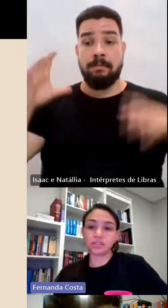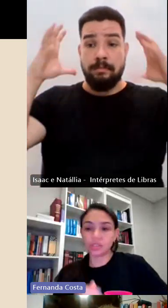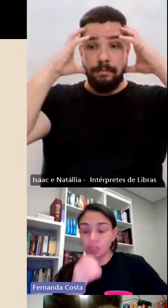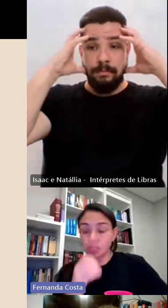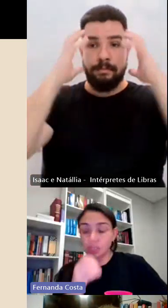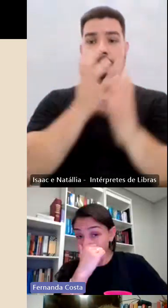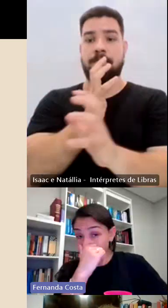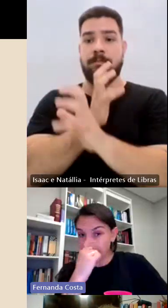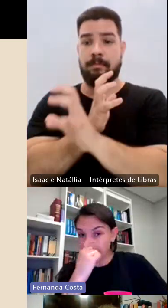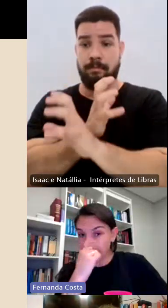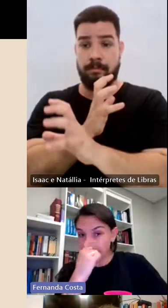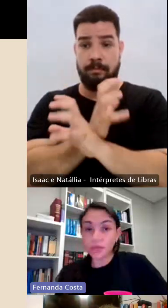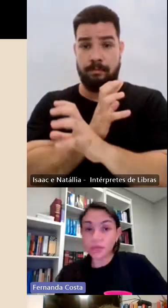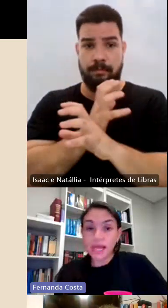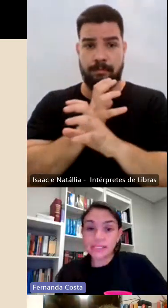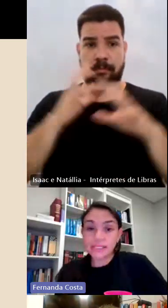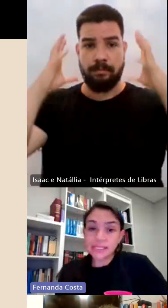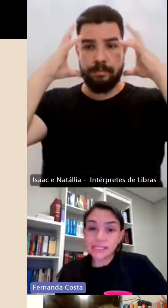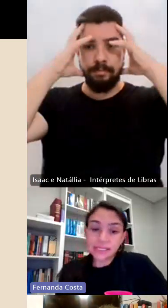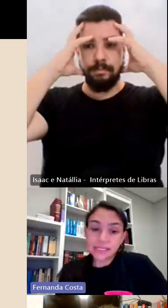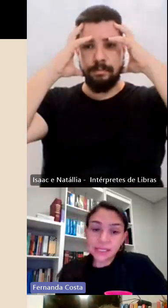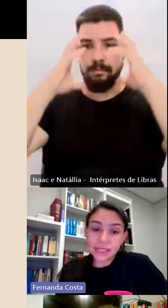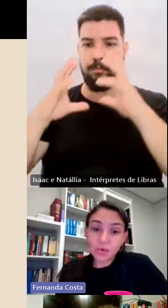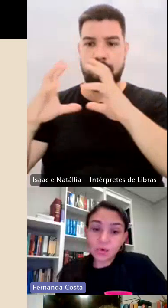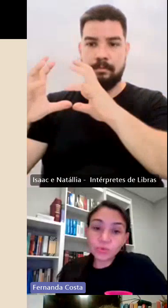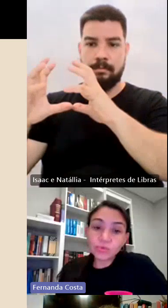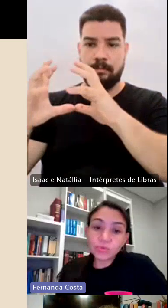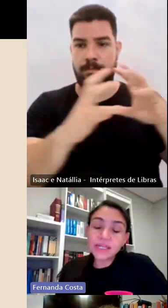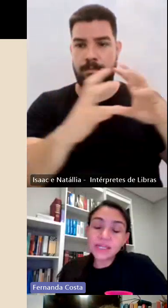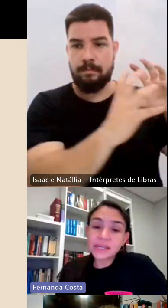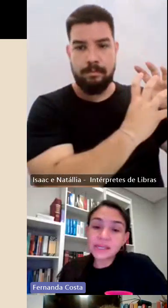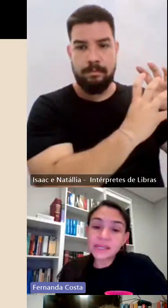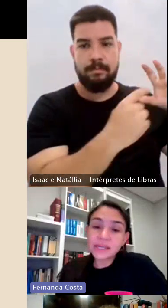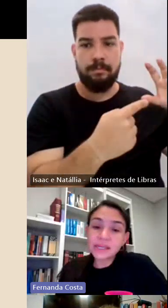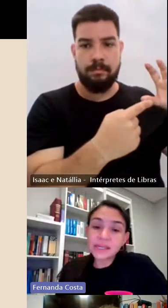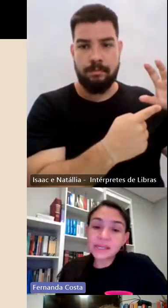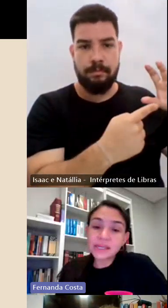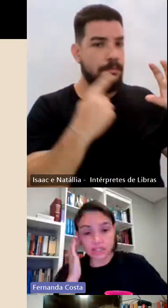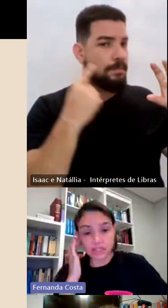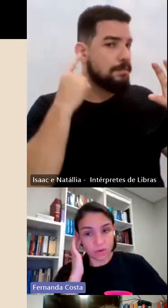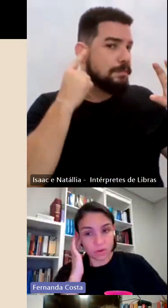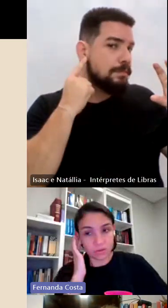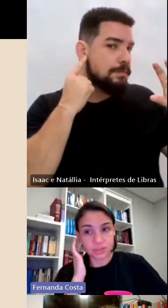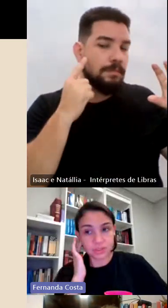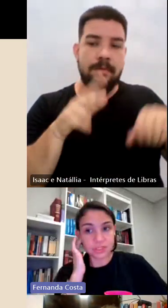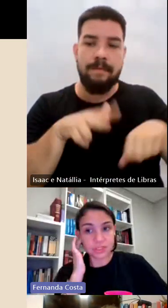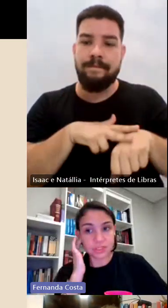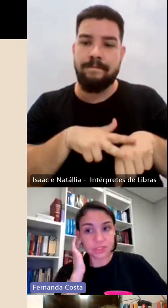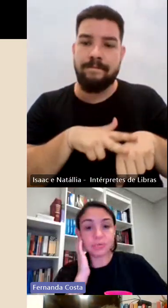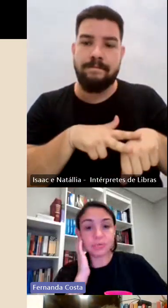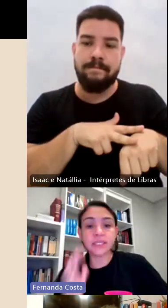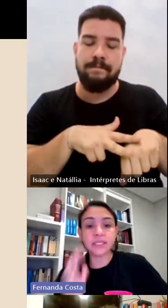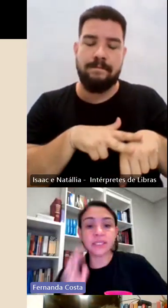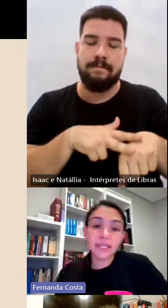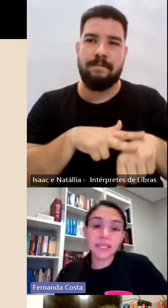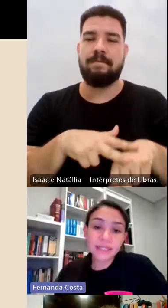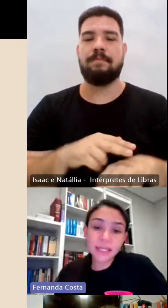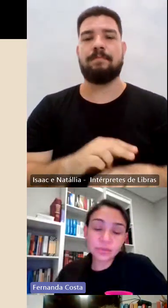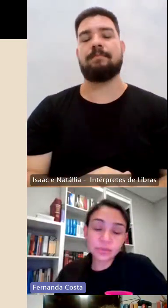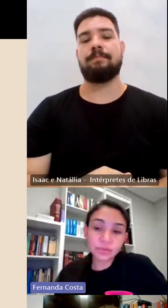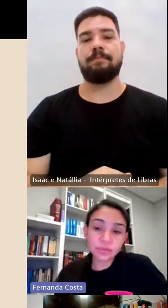parte de anatomia mesmo, esse conduto seria essa parte verdinha aqui, ó, que estaria por